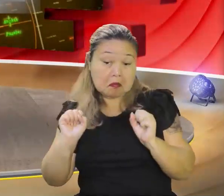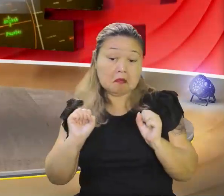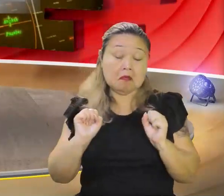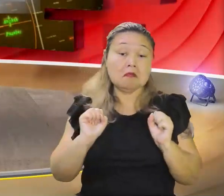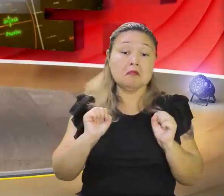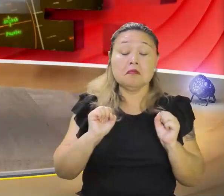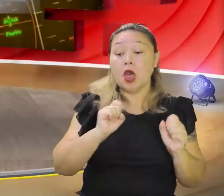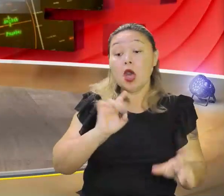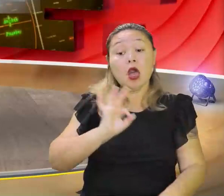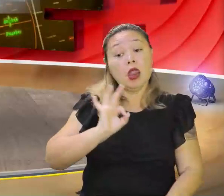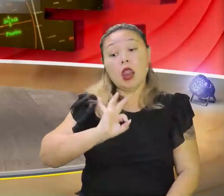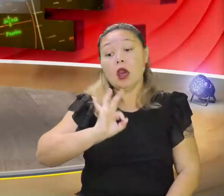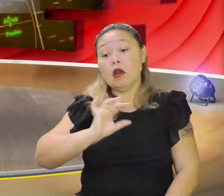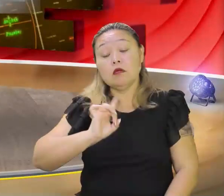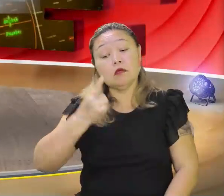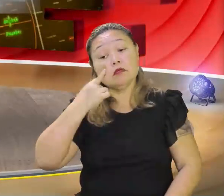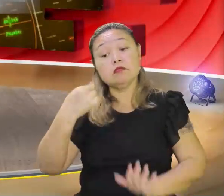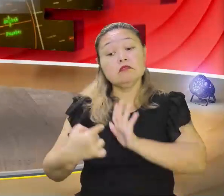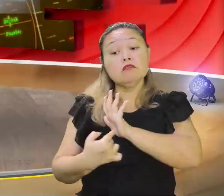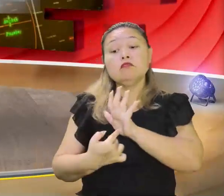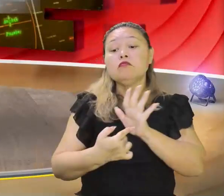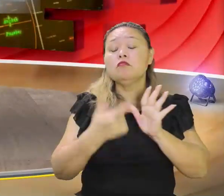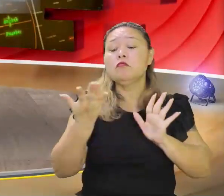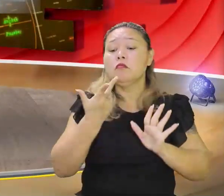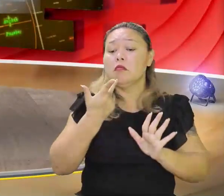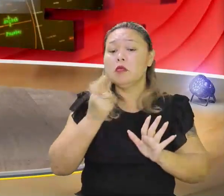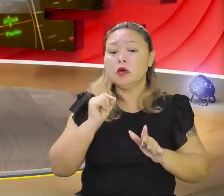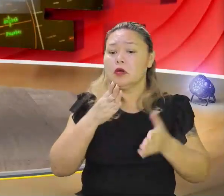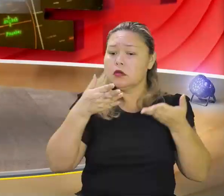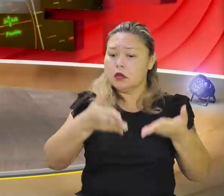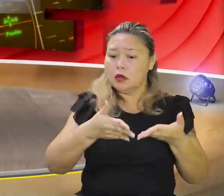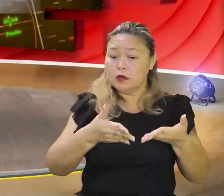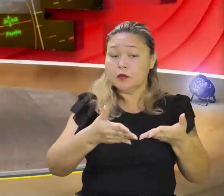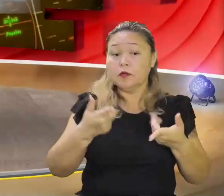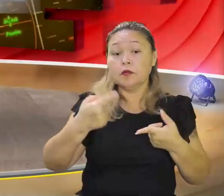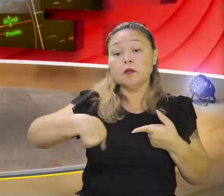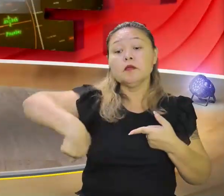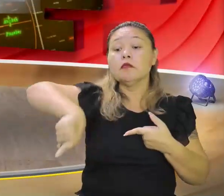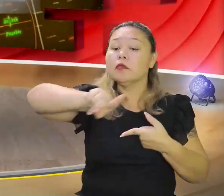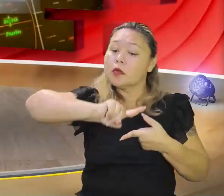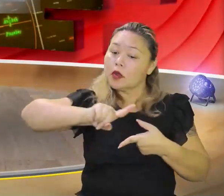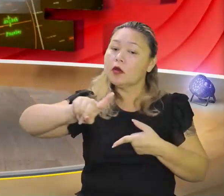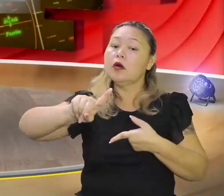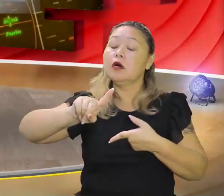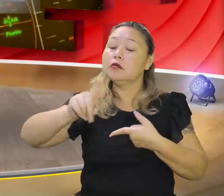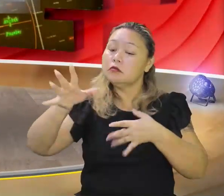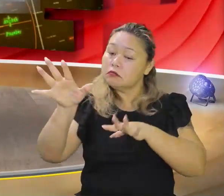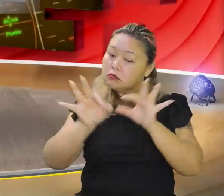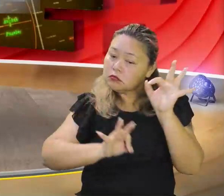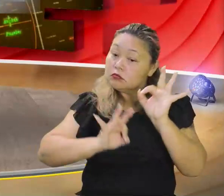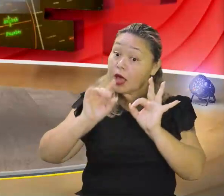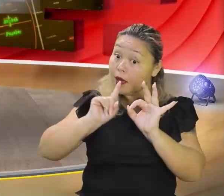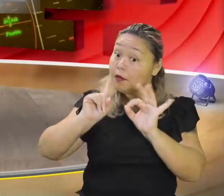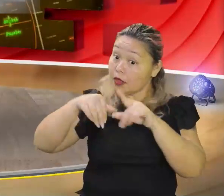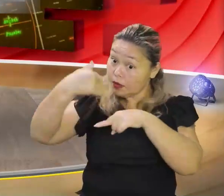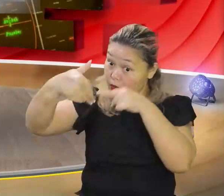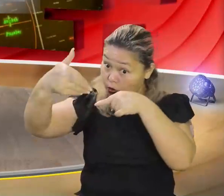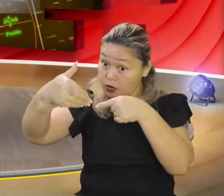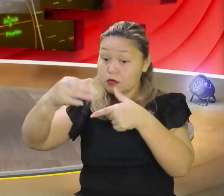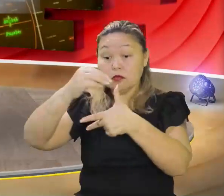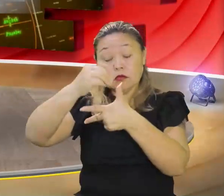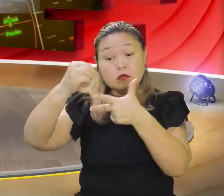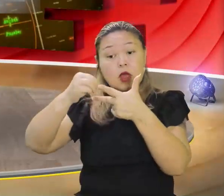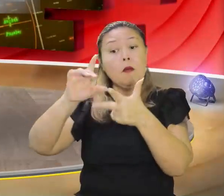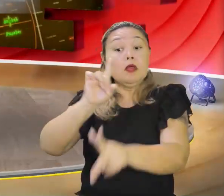ser que não apareça. Então, por que eu quis dar essa ênfase? Porque vocês vão se preparar agora para o Enem. Ah, mas estou no